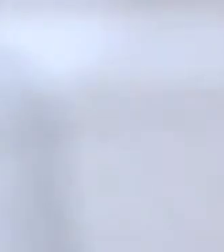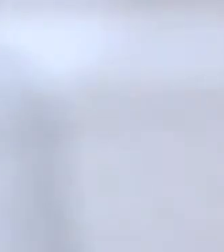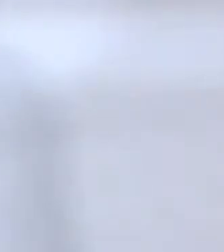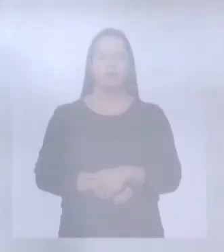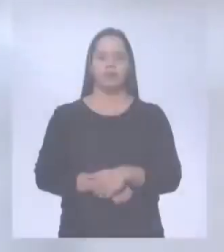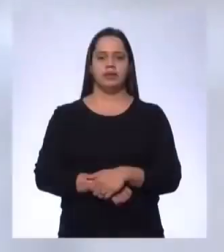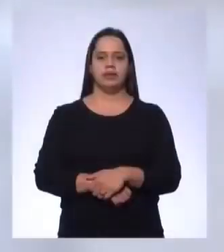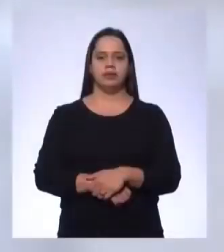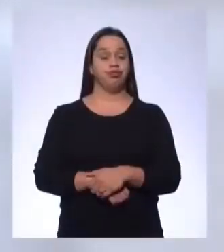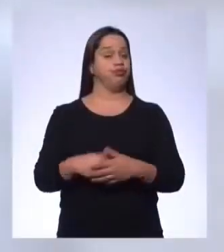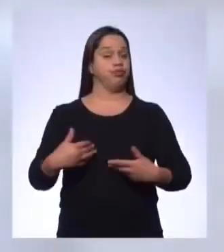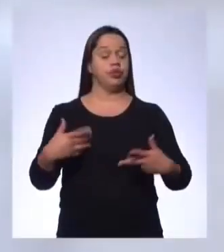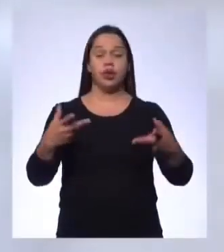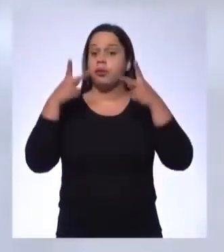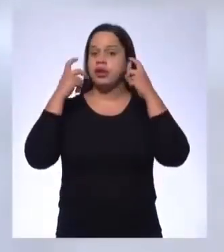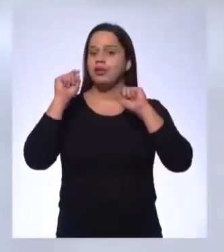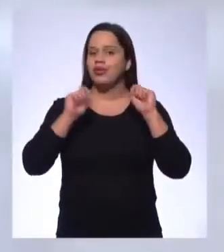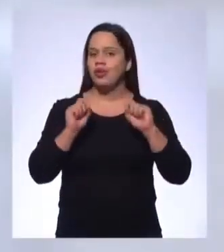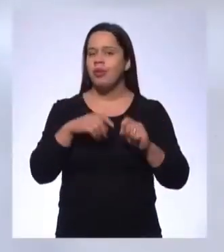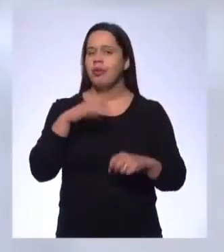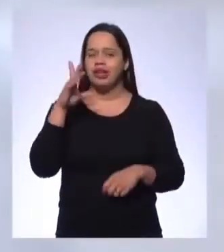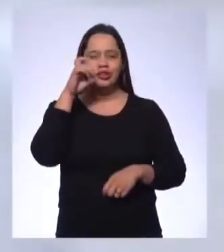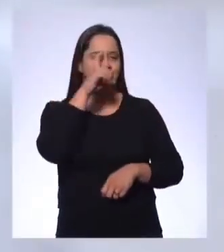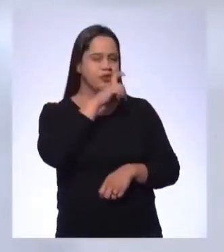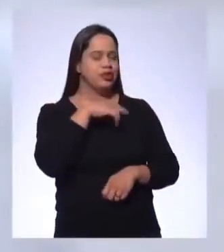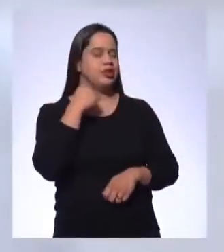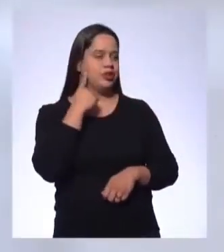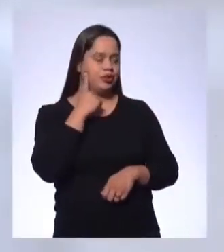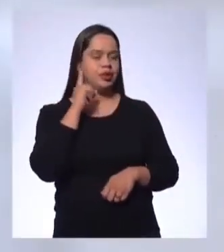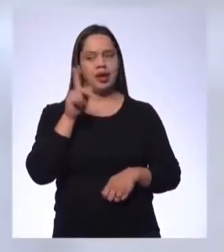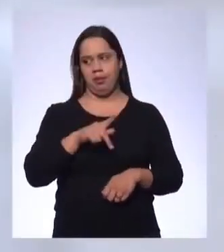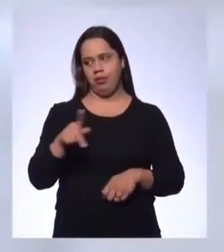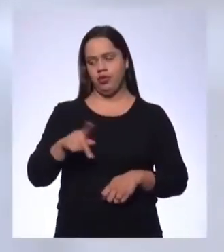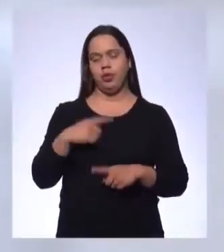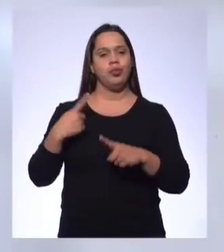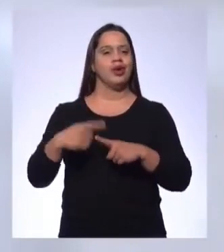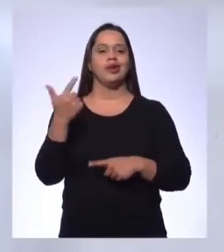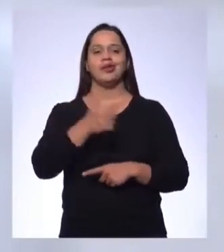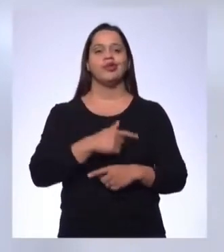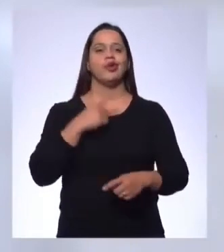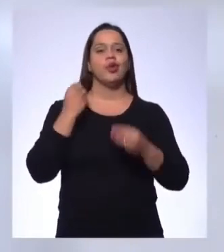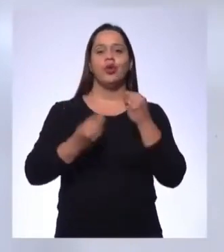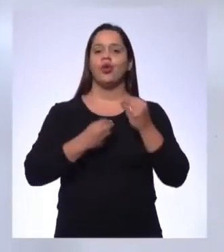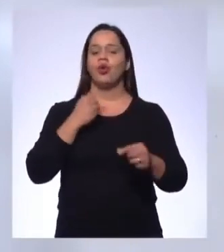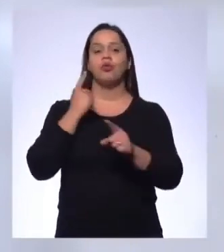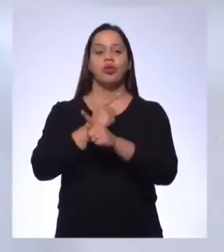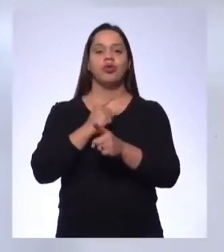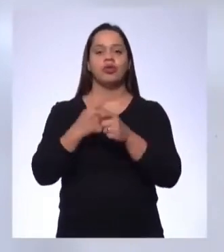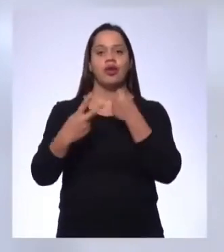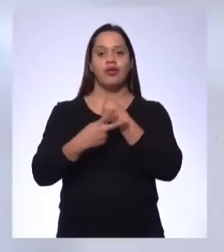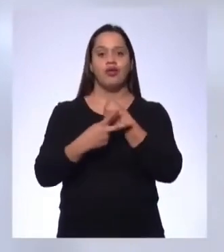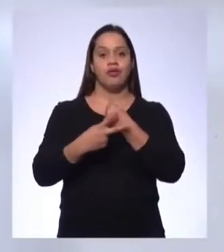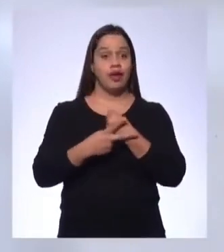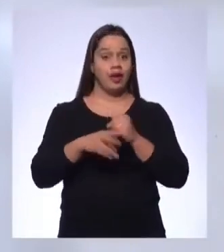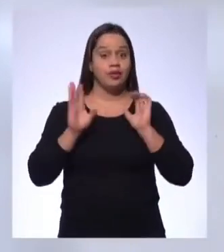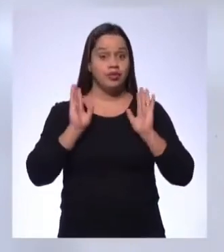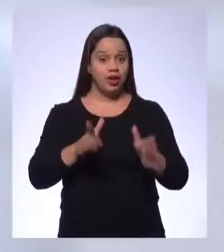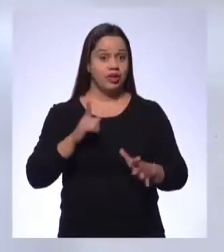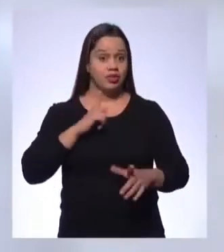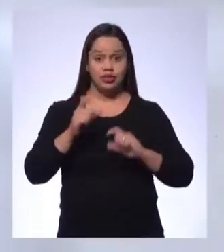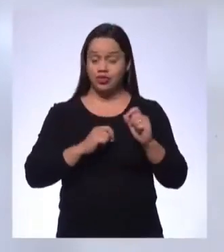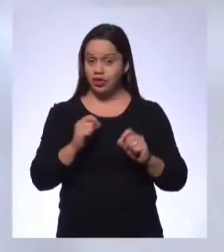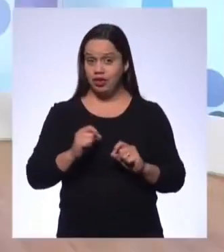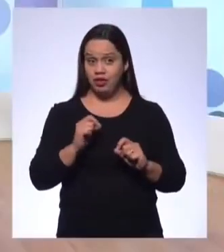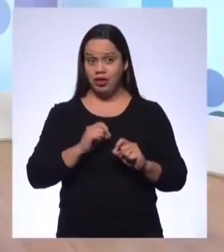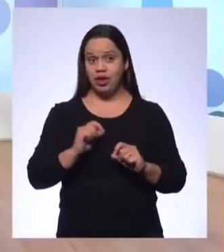Eu percebi que ficou um pouco mais difícil, né, Ed? Porque não tinha como localizar o verbo, né? Tava com o auxiliar